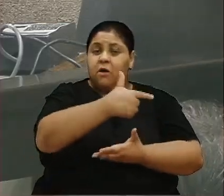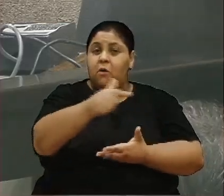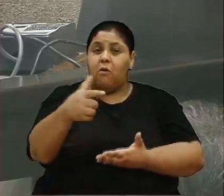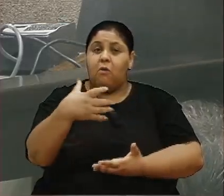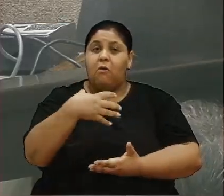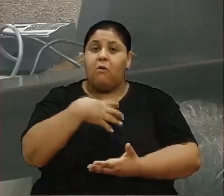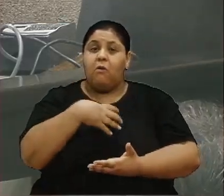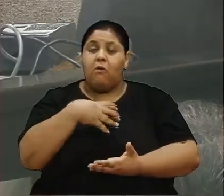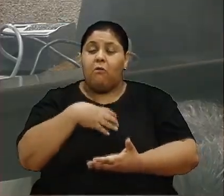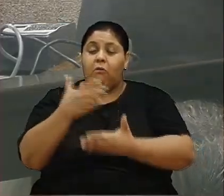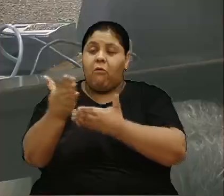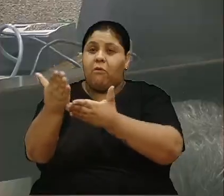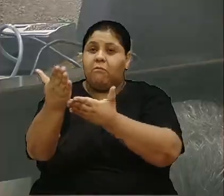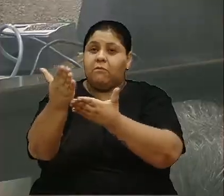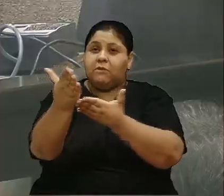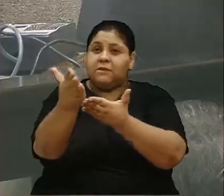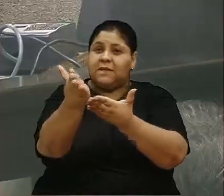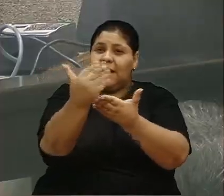de